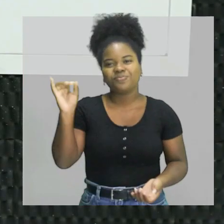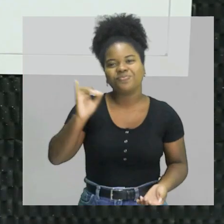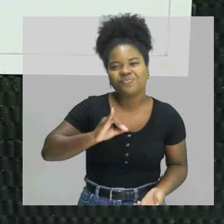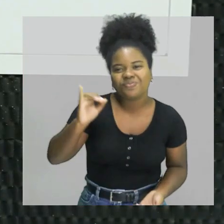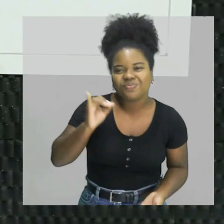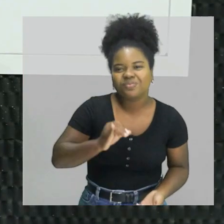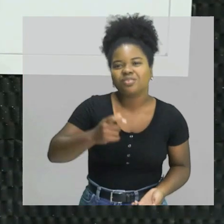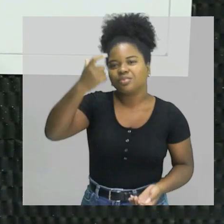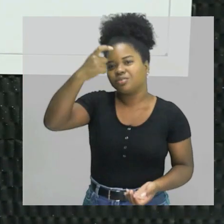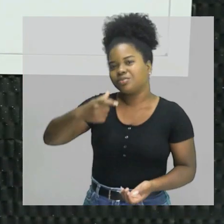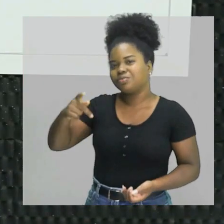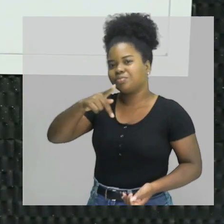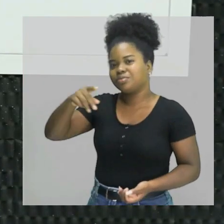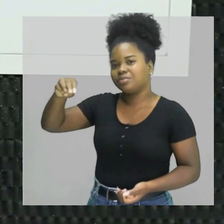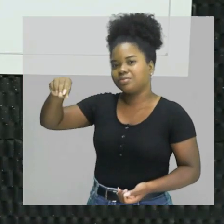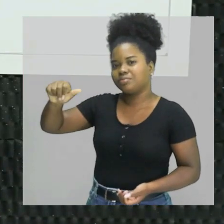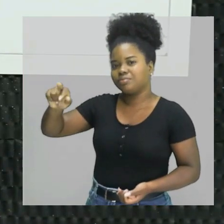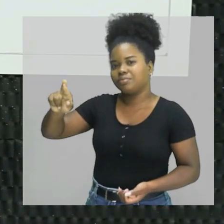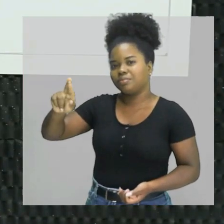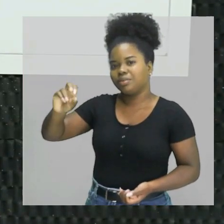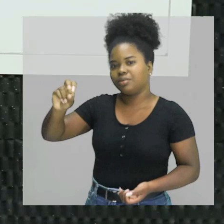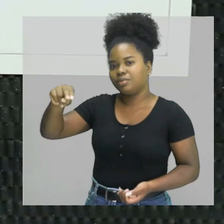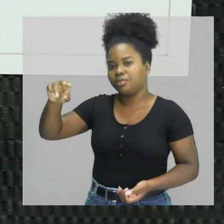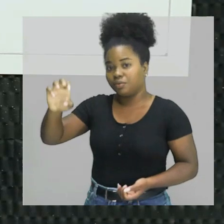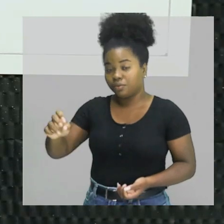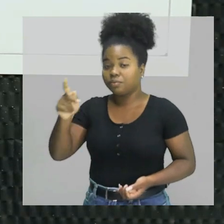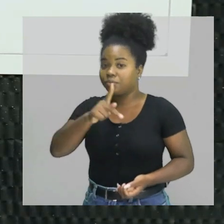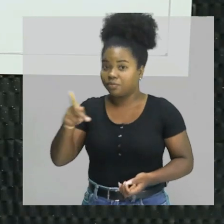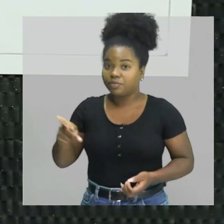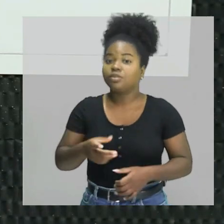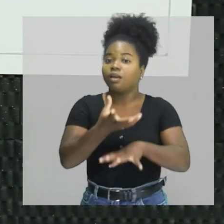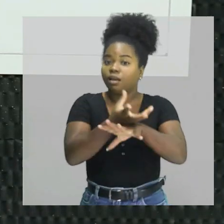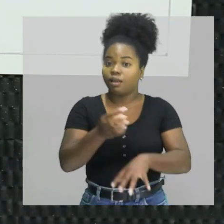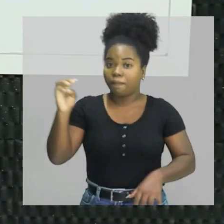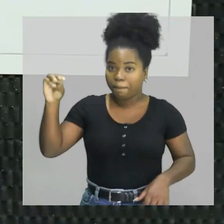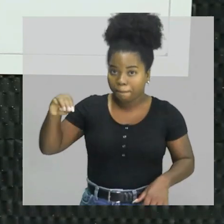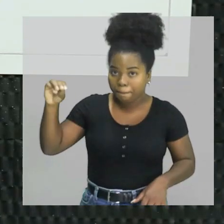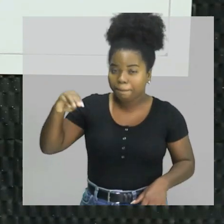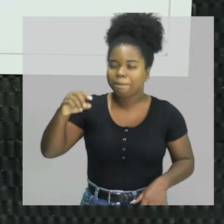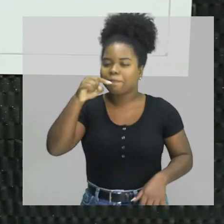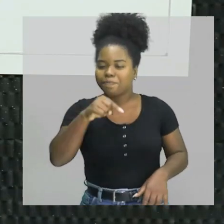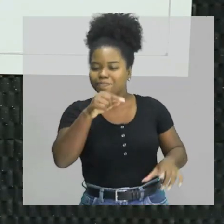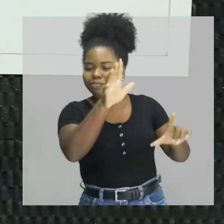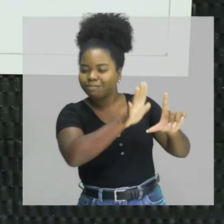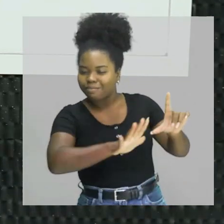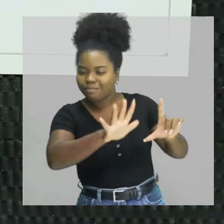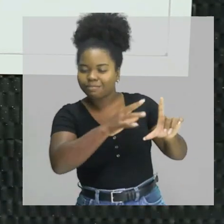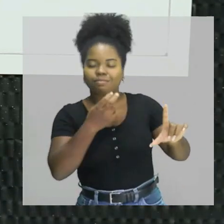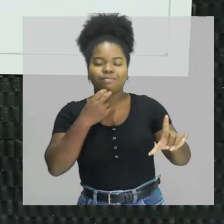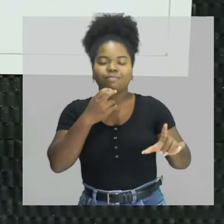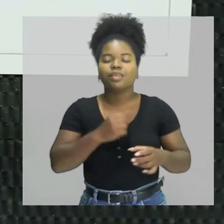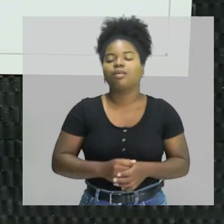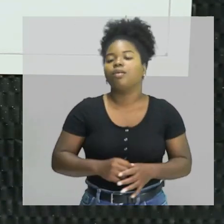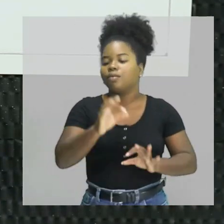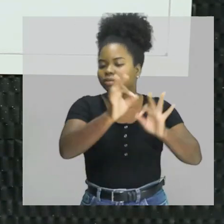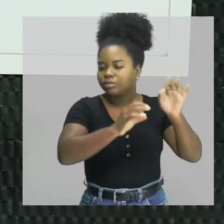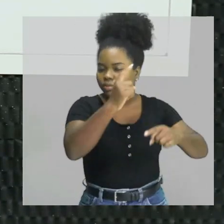Olá pessoal, aqui é o professor Maroni Bergman, professor de matemática da plataforma Gonçalves Dias. Estamos aqui preparando